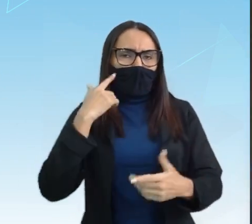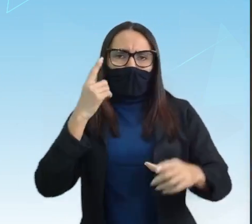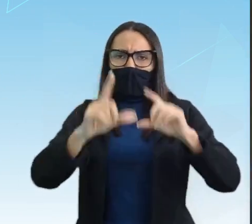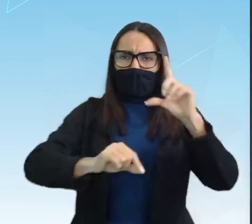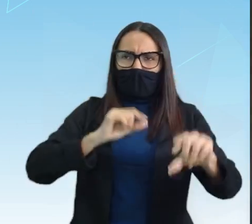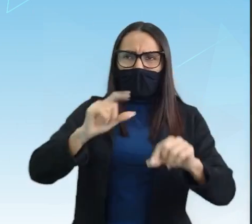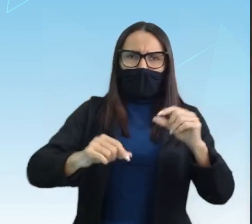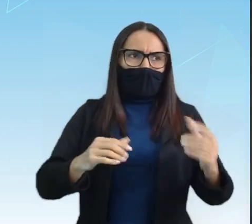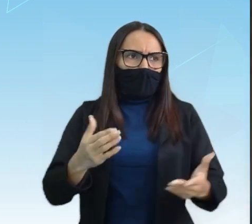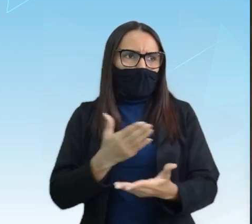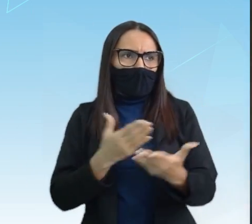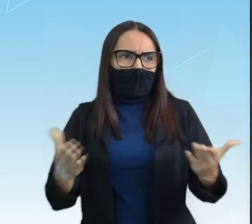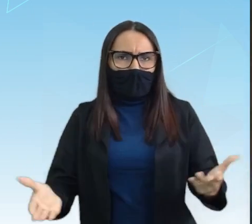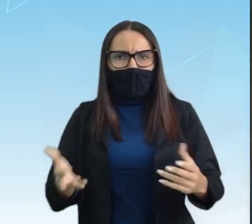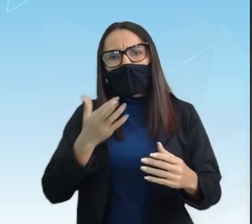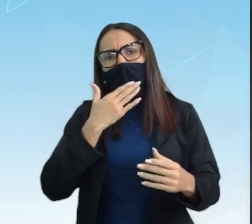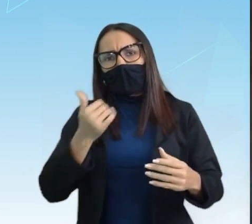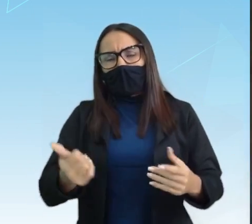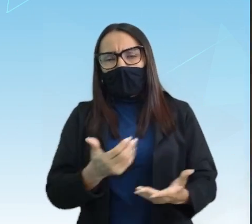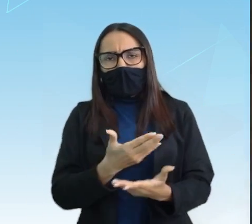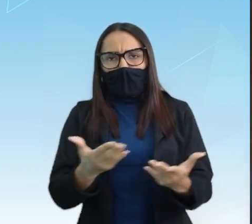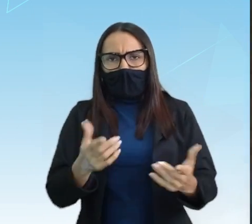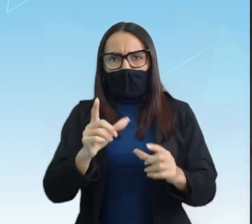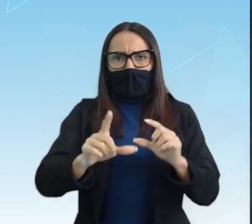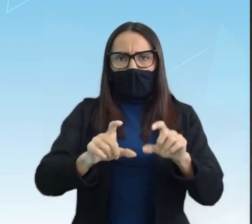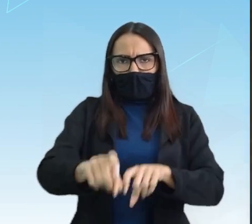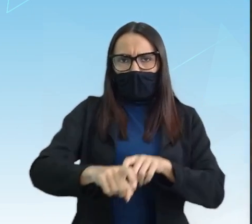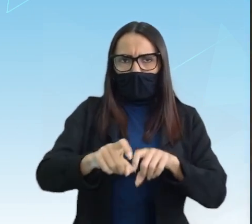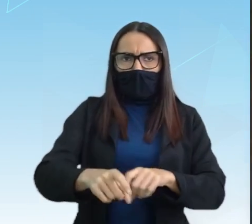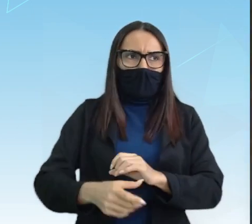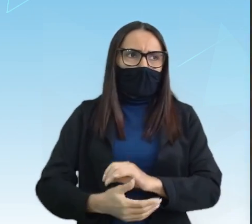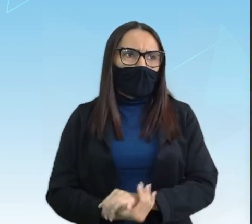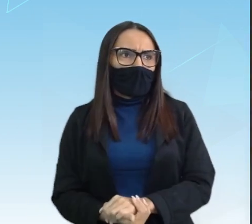seleção, não há uma melhoria da produção de sementes, tá?